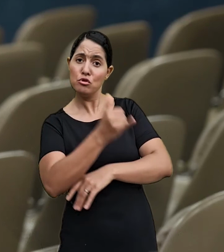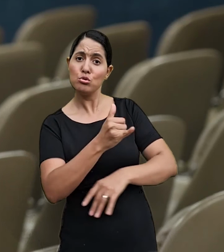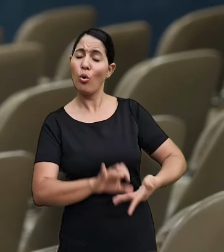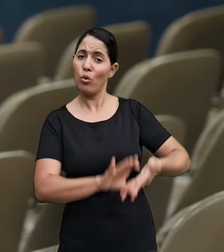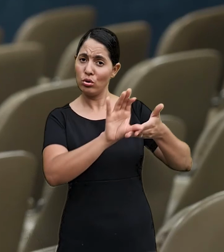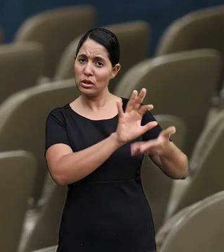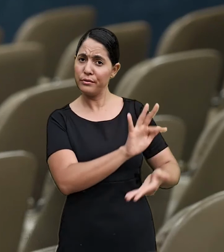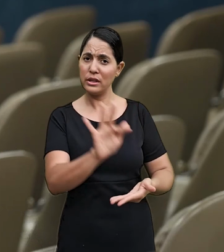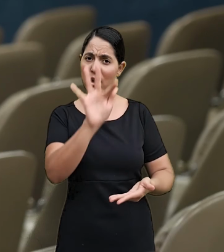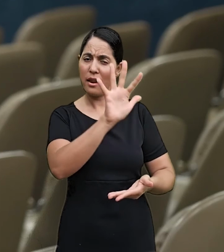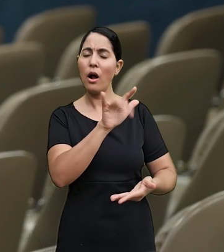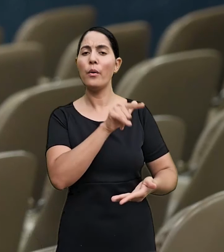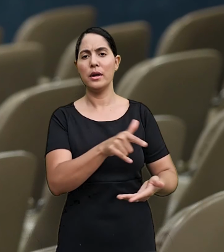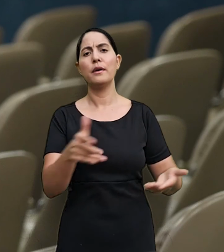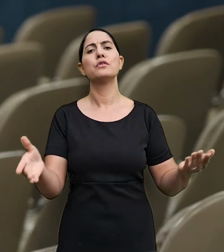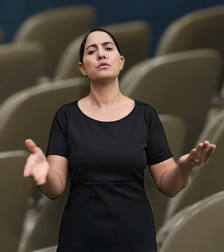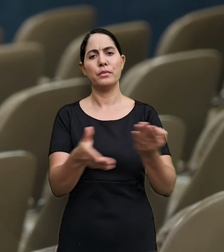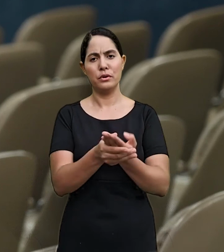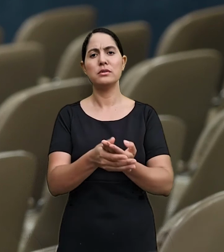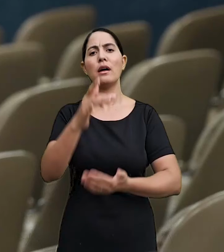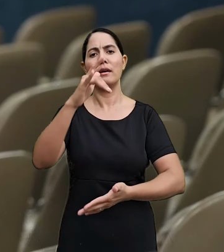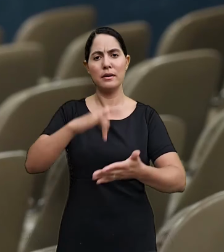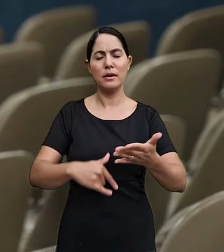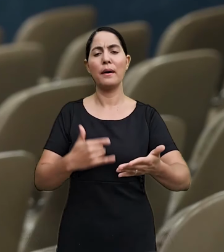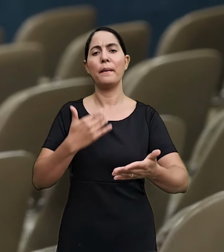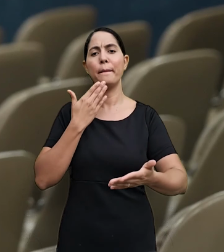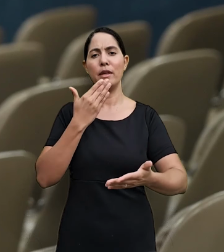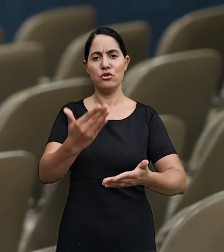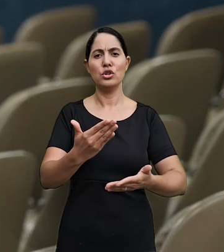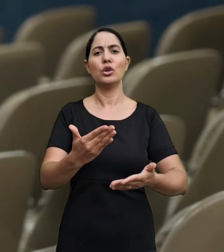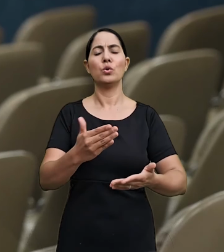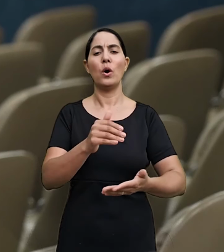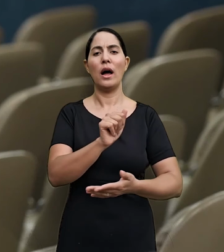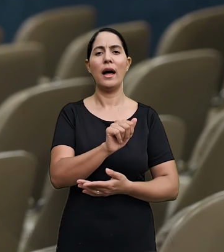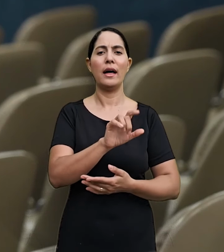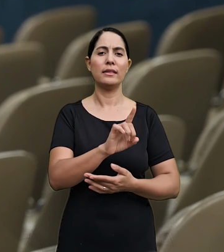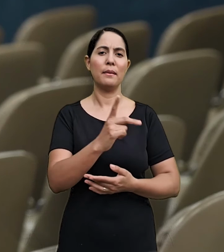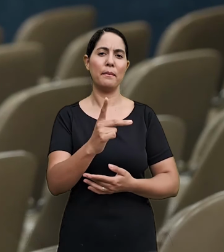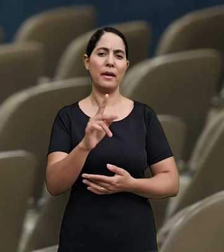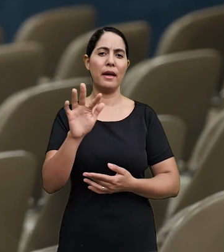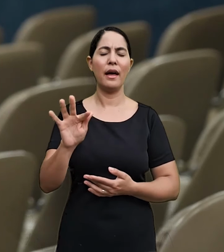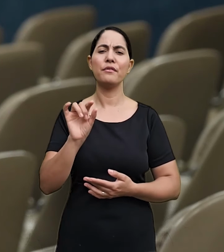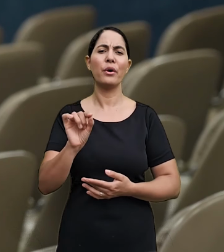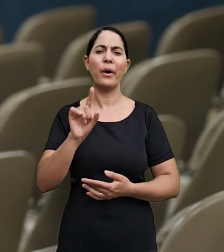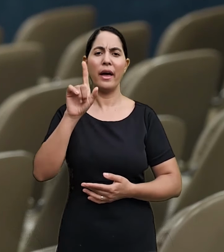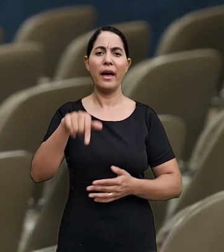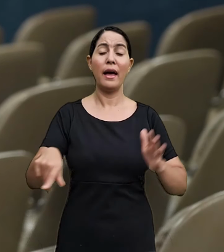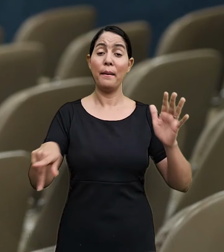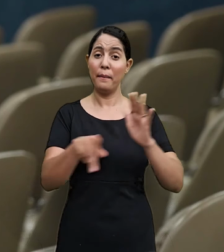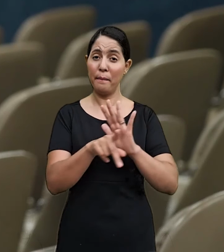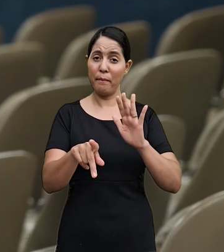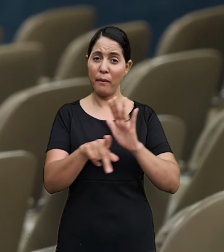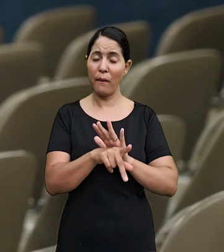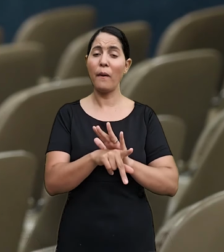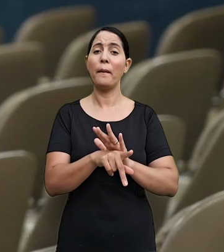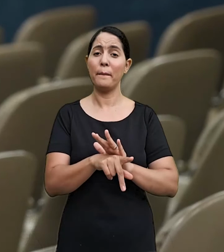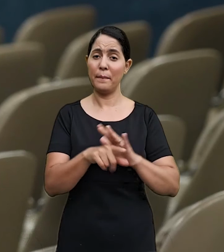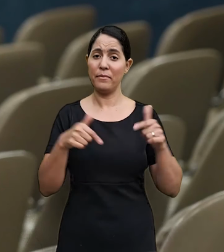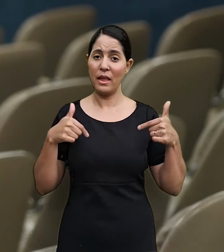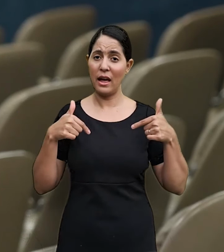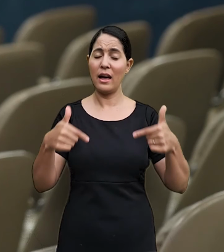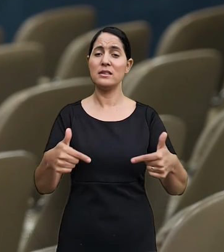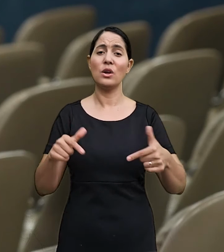Conselho Federal e o Conselho Federal ingressa dentro da sua competência com uma DPF, que é a ação de descumprimento